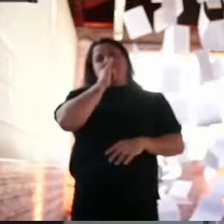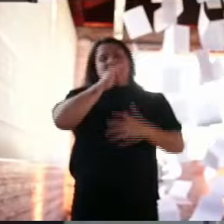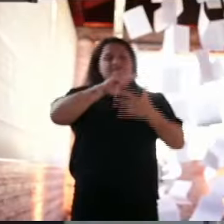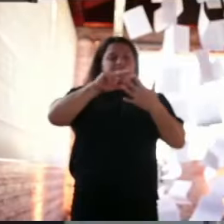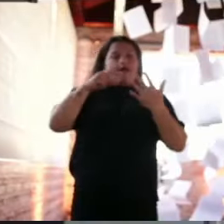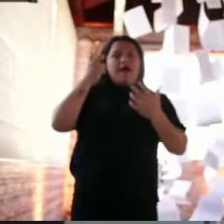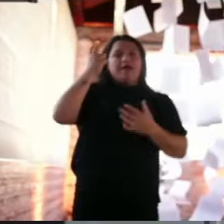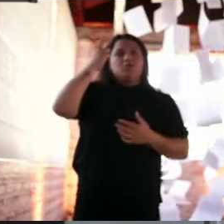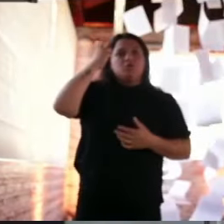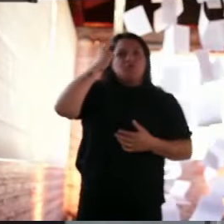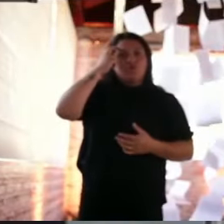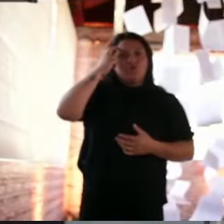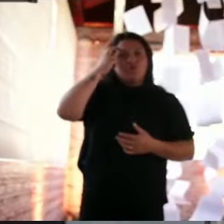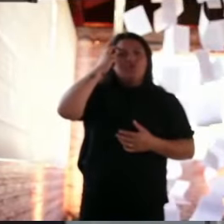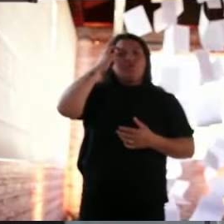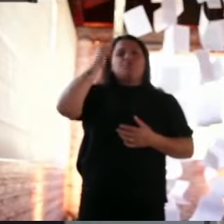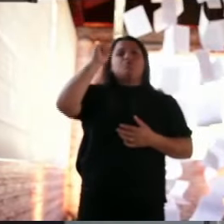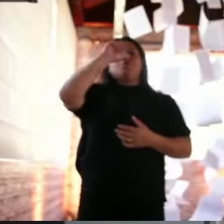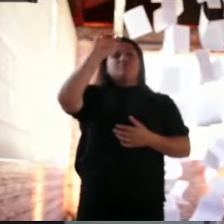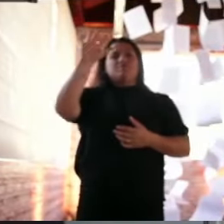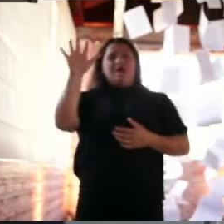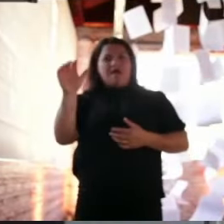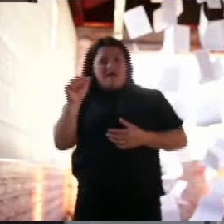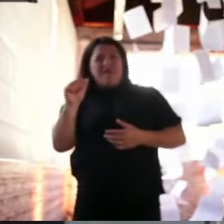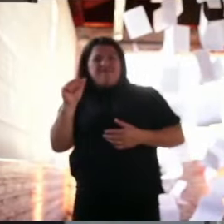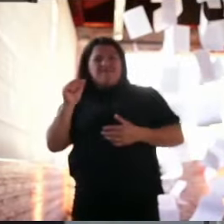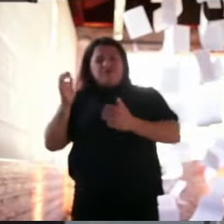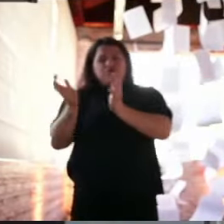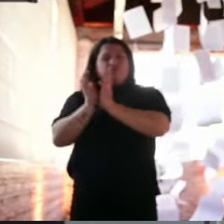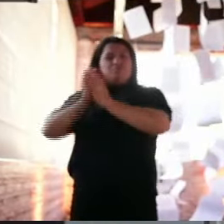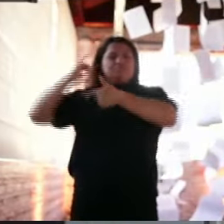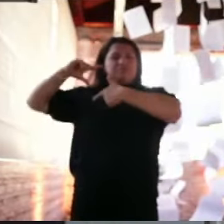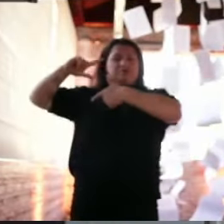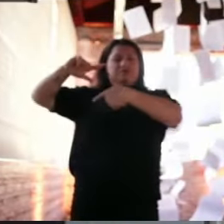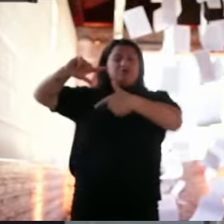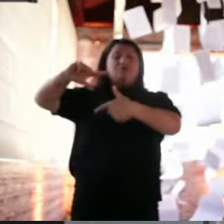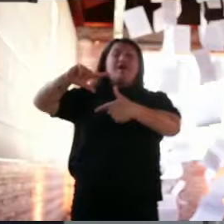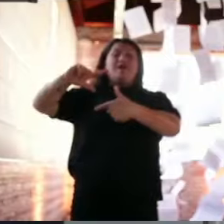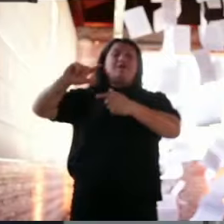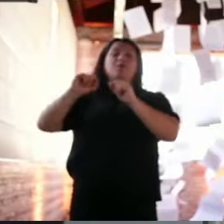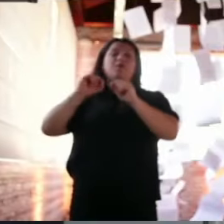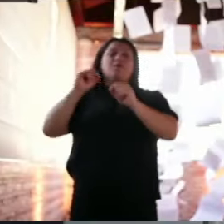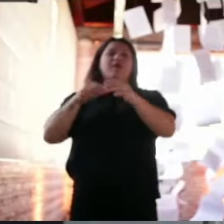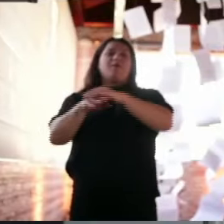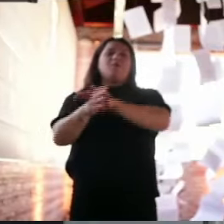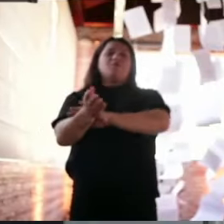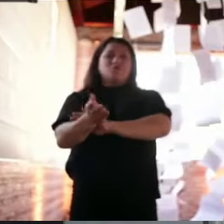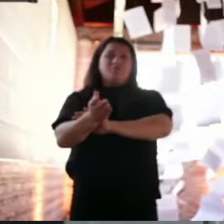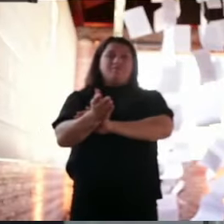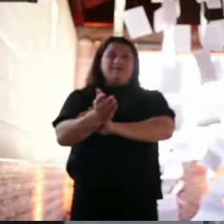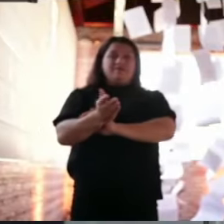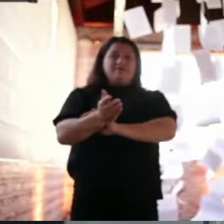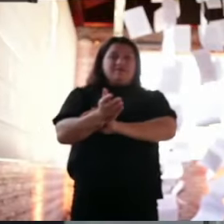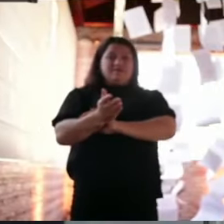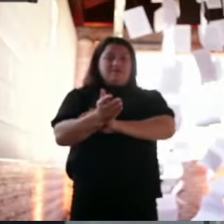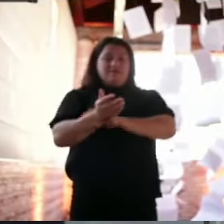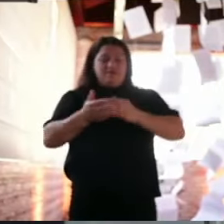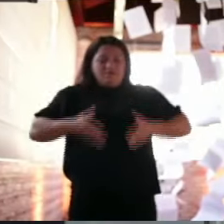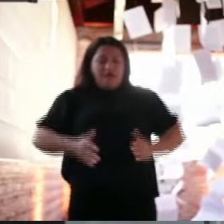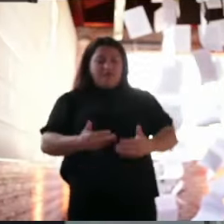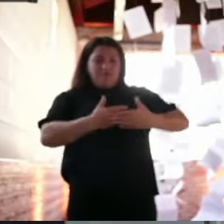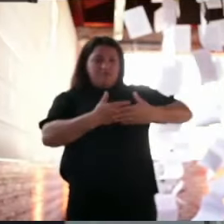da África subsariana em grupos mais tradicionais é hábito que quando o bebê nasce quem